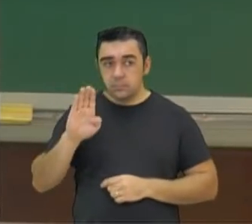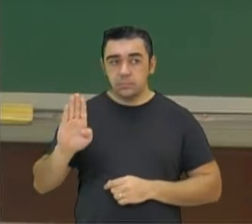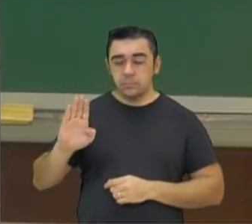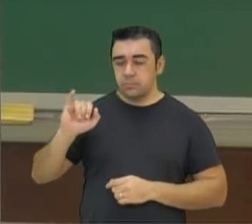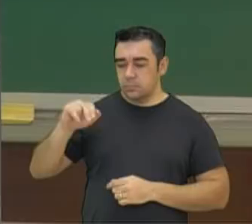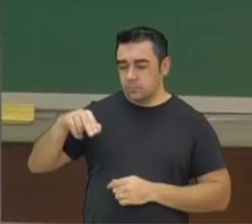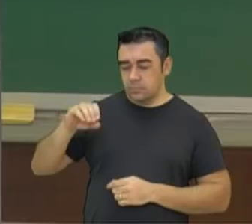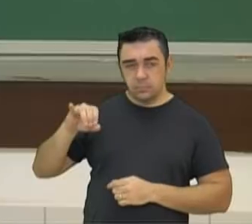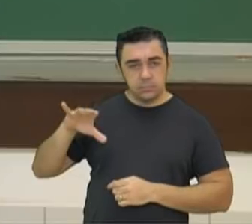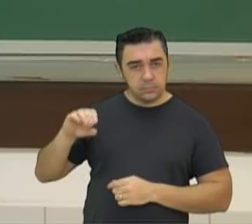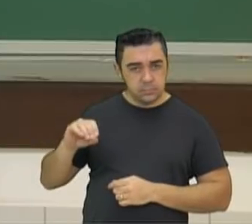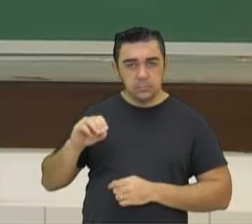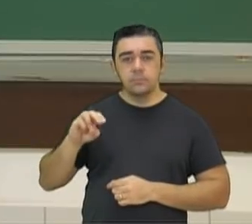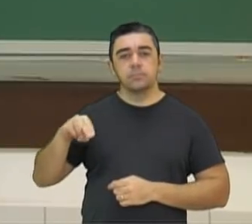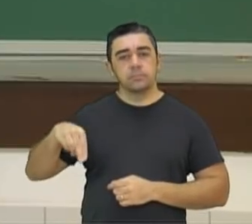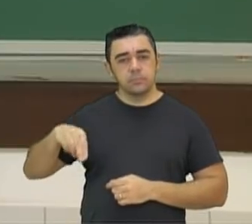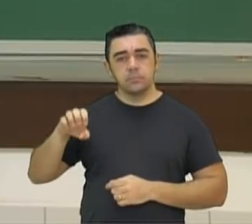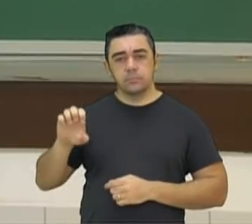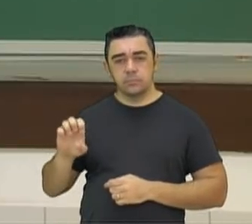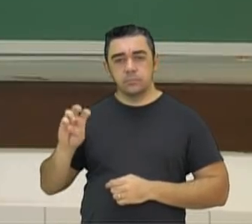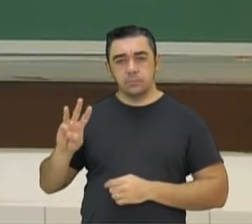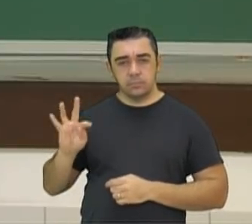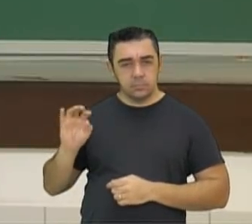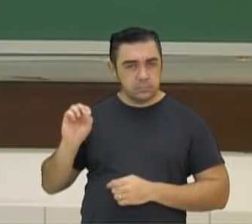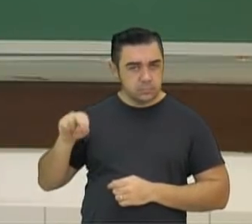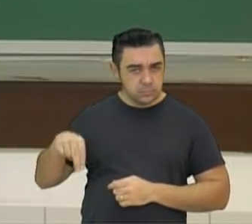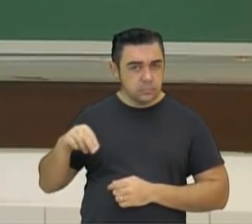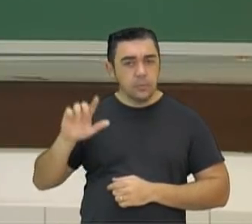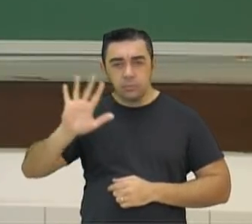binômio de Newton. Então, até a